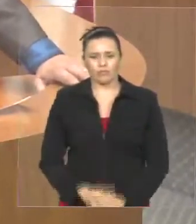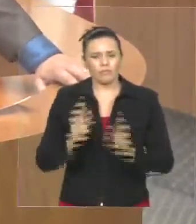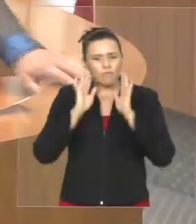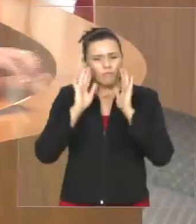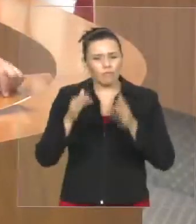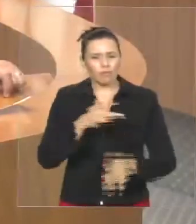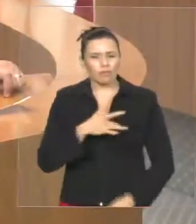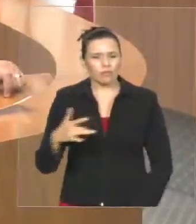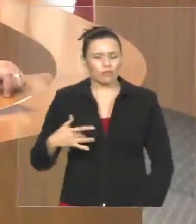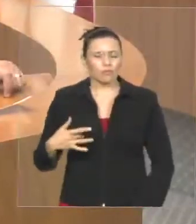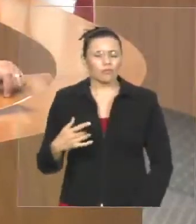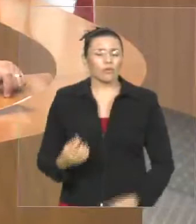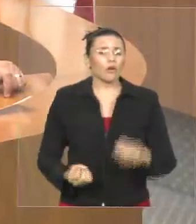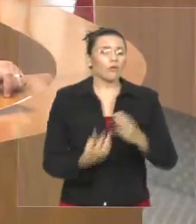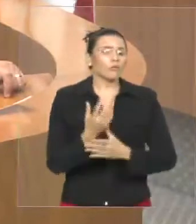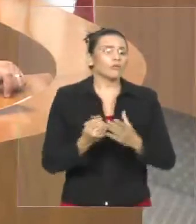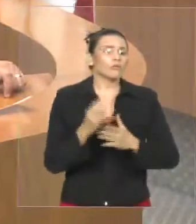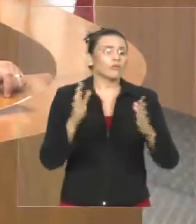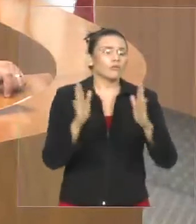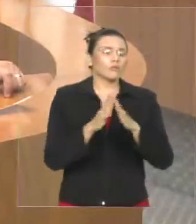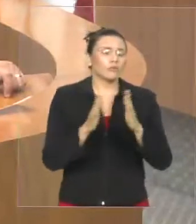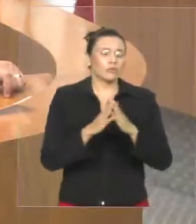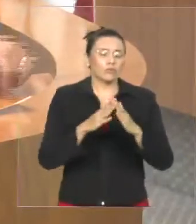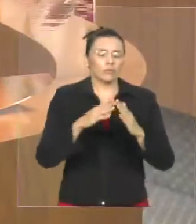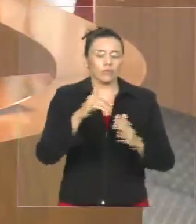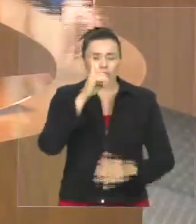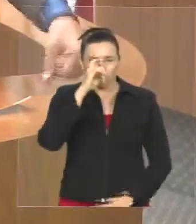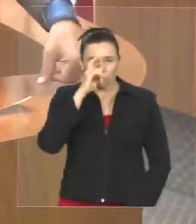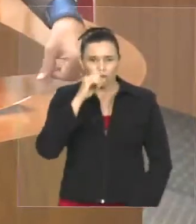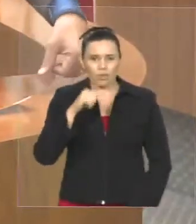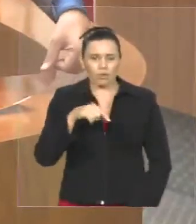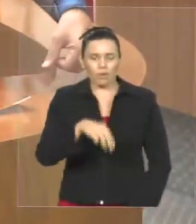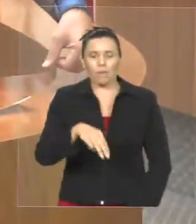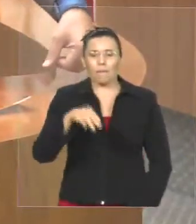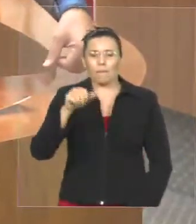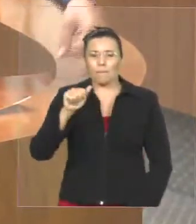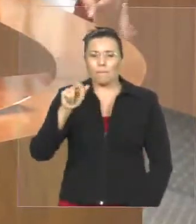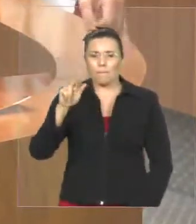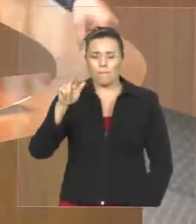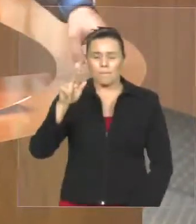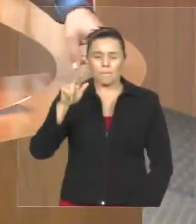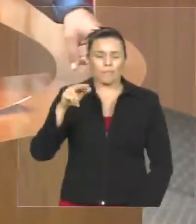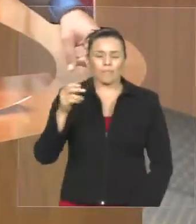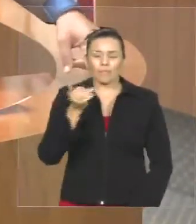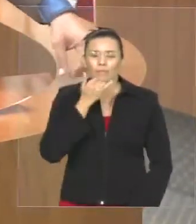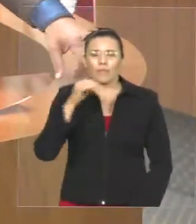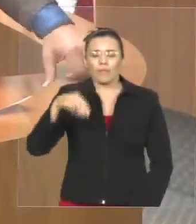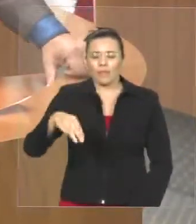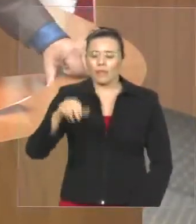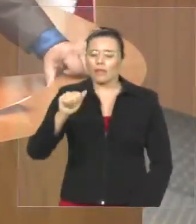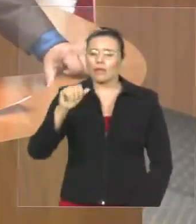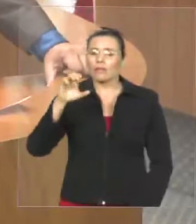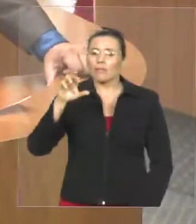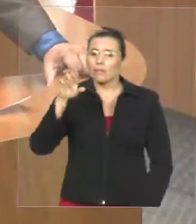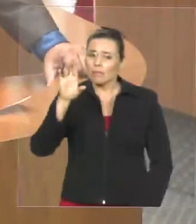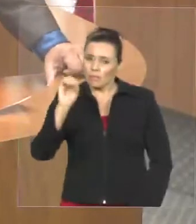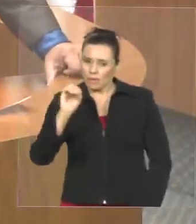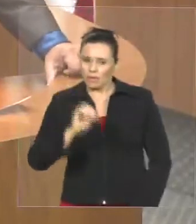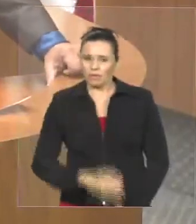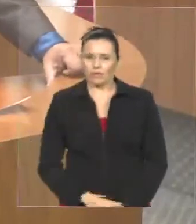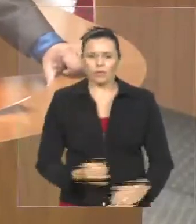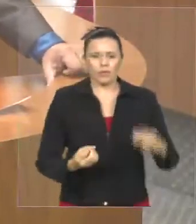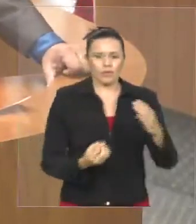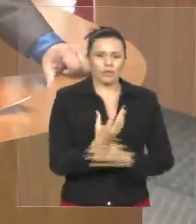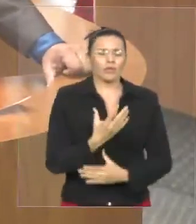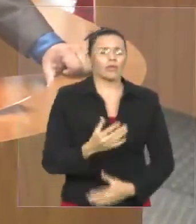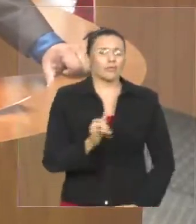hospitais macro-regionais que foram inaugurados em Imperatriz, em Caxias, em